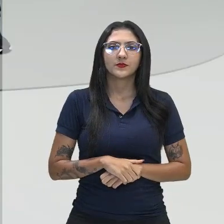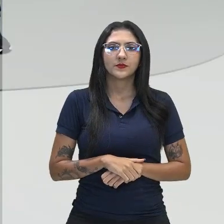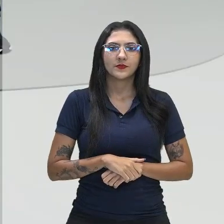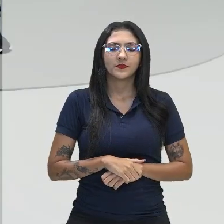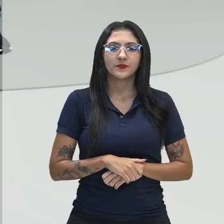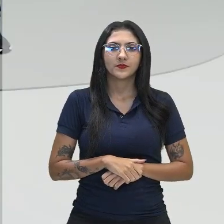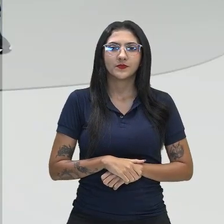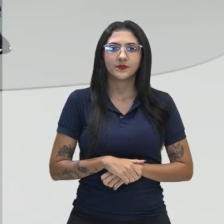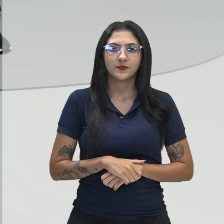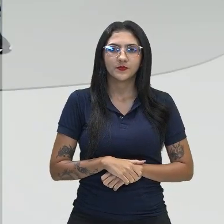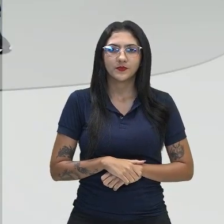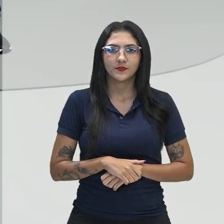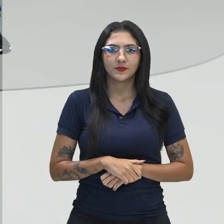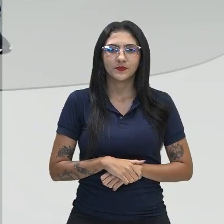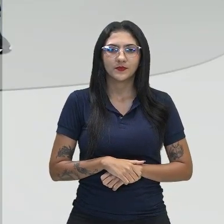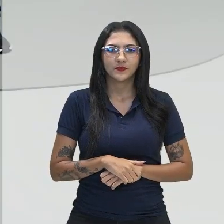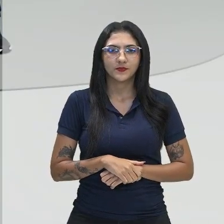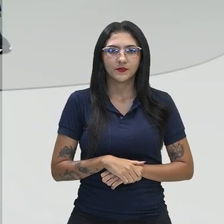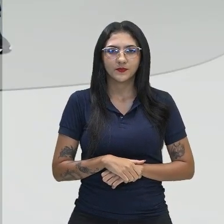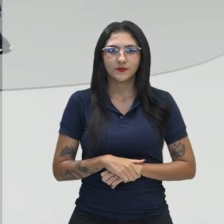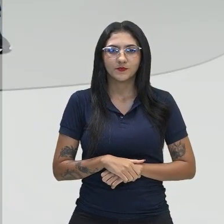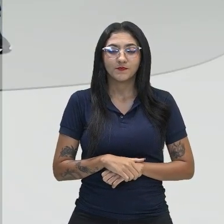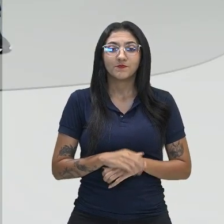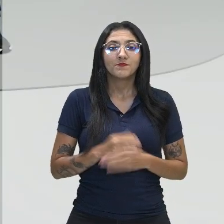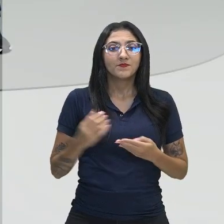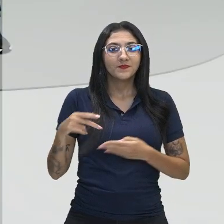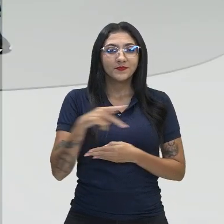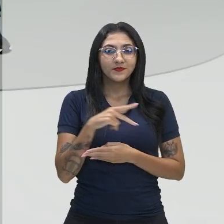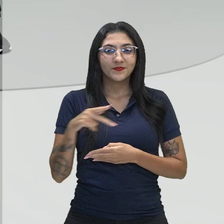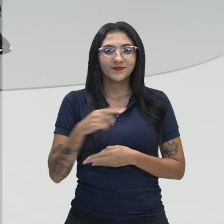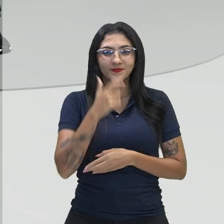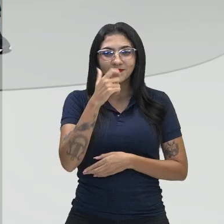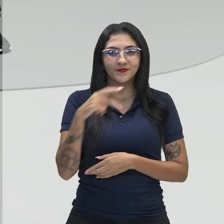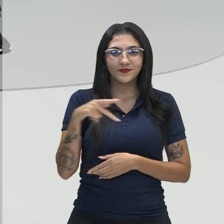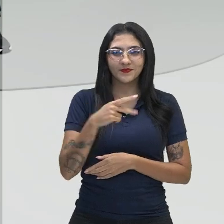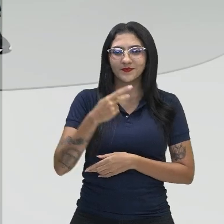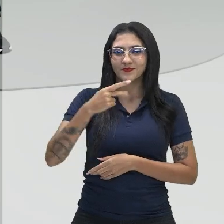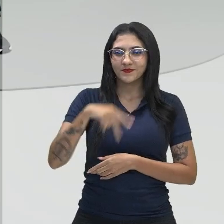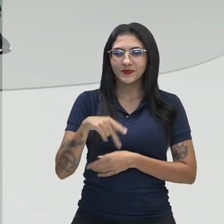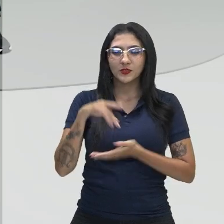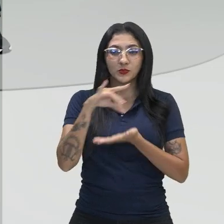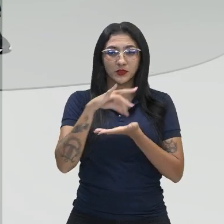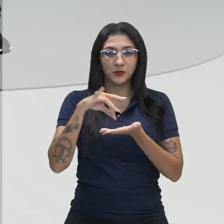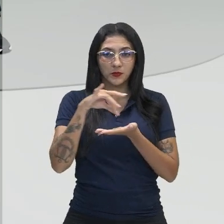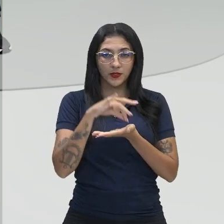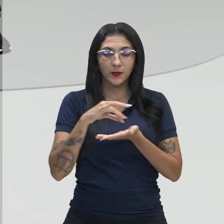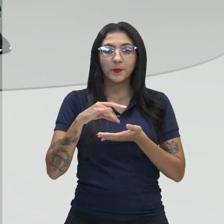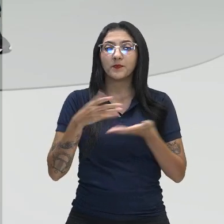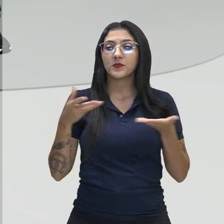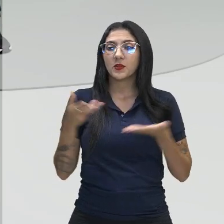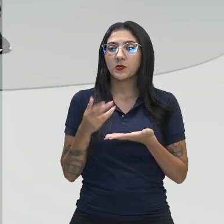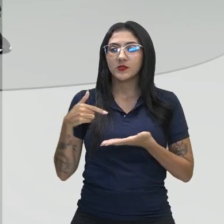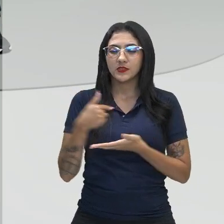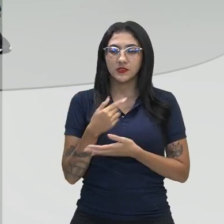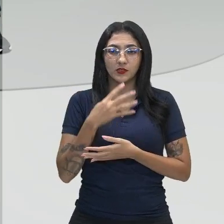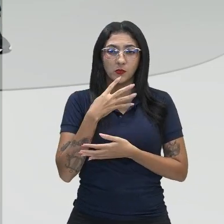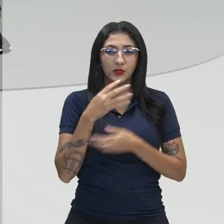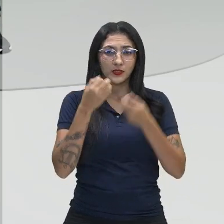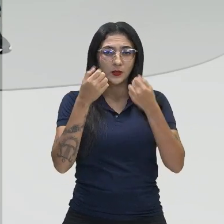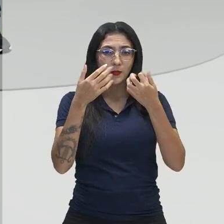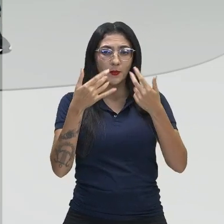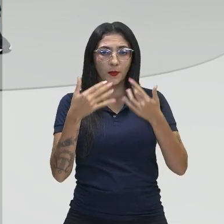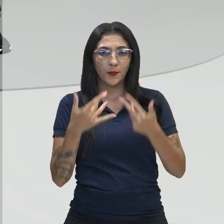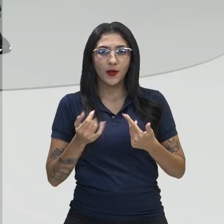Olá pessoal, eu sou o professor William Costa, sou professor de Física aqui do CMEAN e hoje nós vamos comentar sobre o motor diesel,